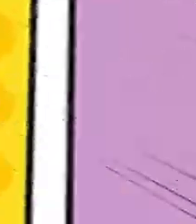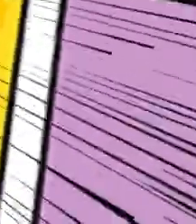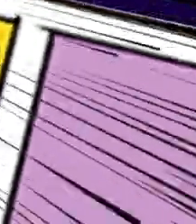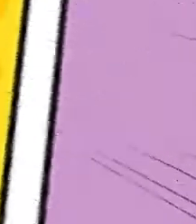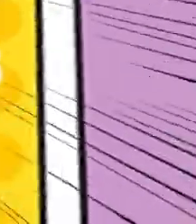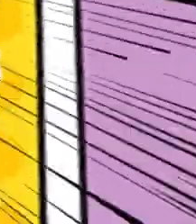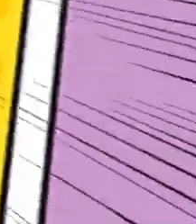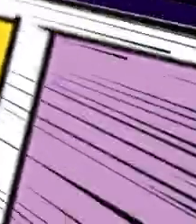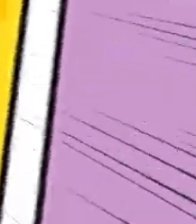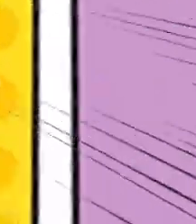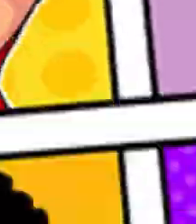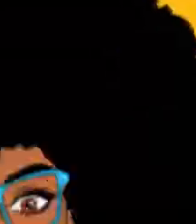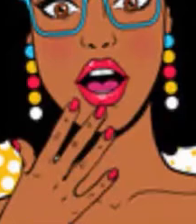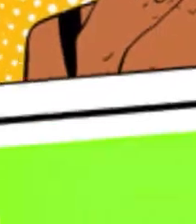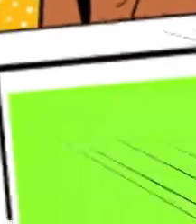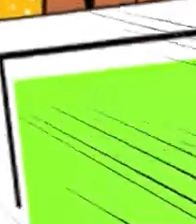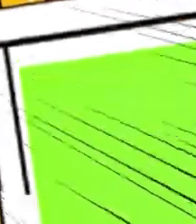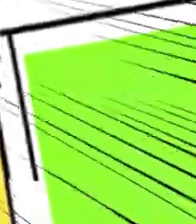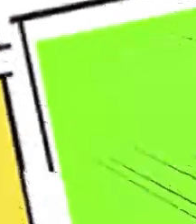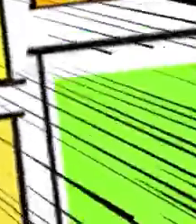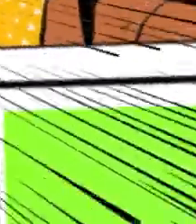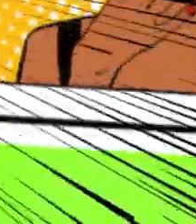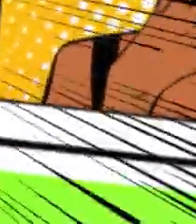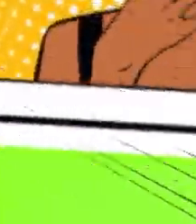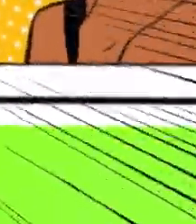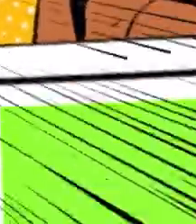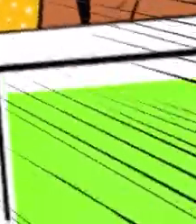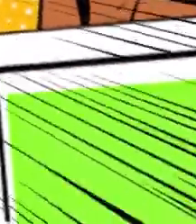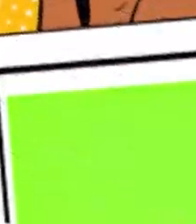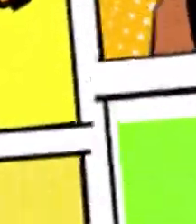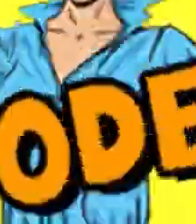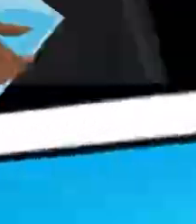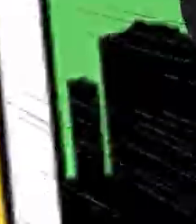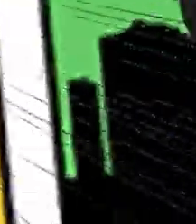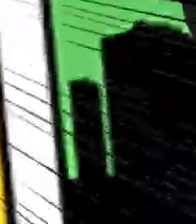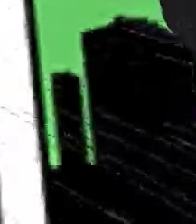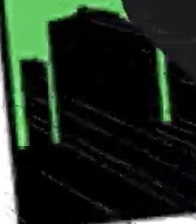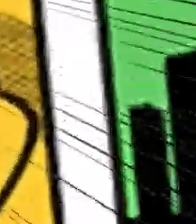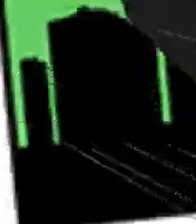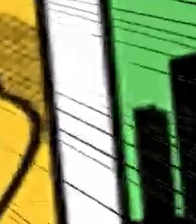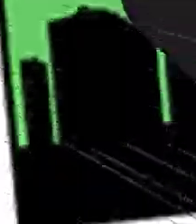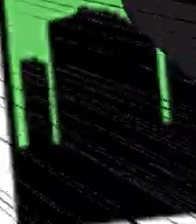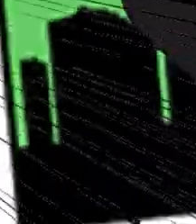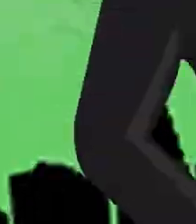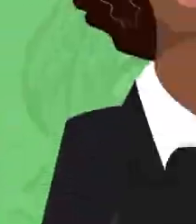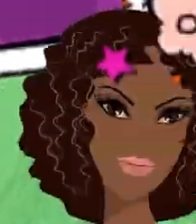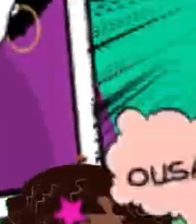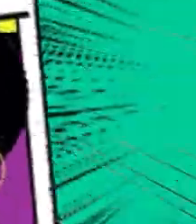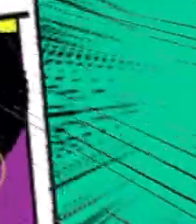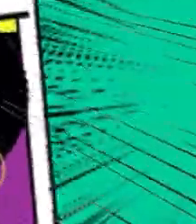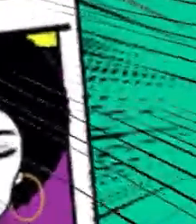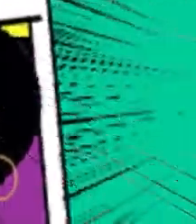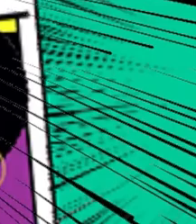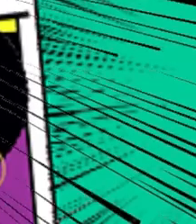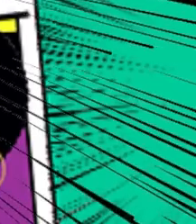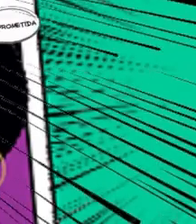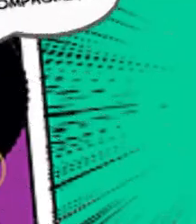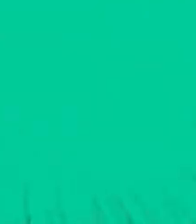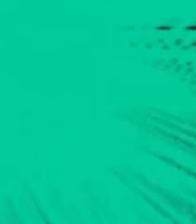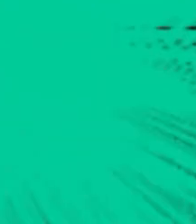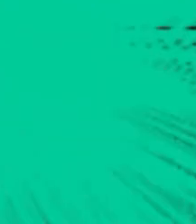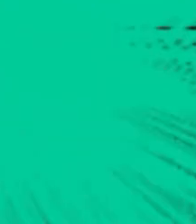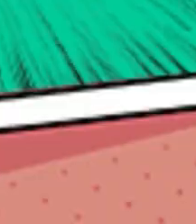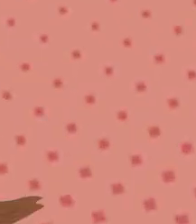Nós estamos ligadas, queremos ser respeitadas. Juntas somos mais fortes, juntas somos melhores. Ouçam a nossa voz, é bom saber que não